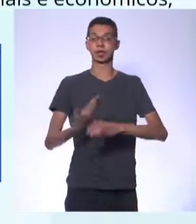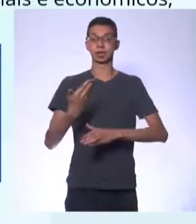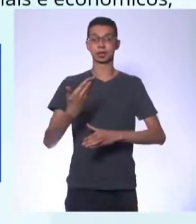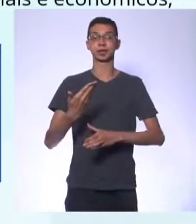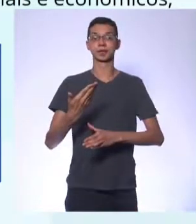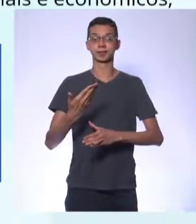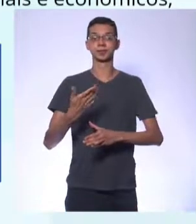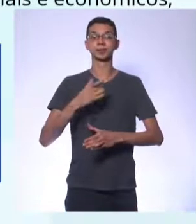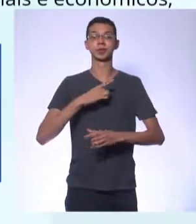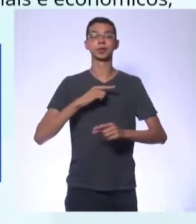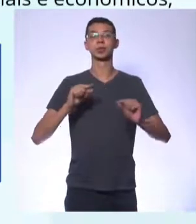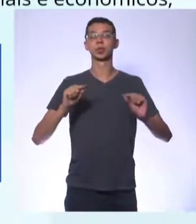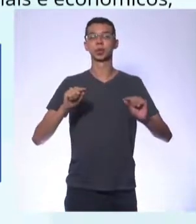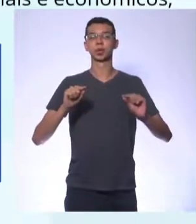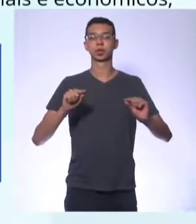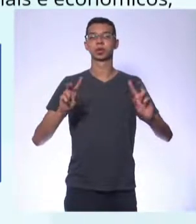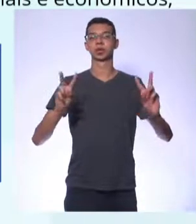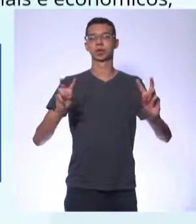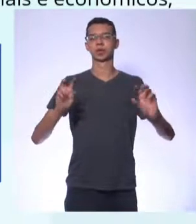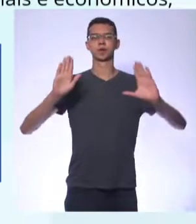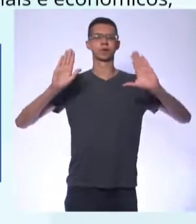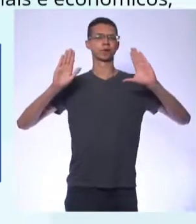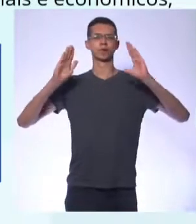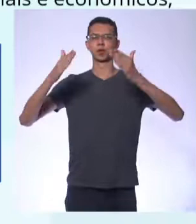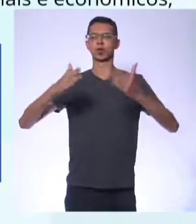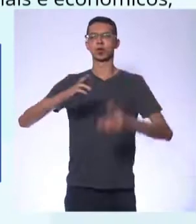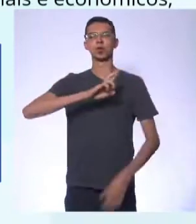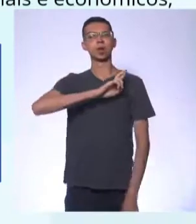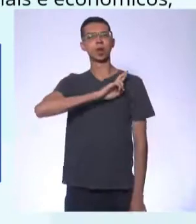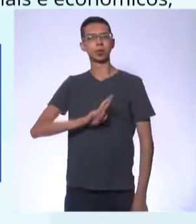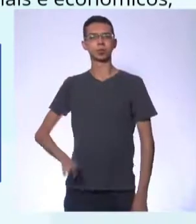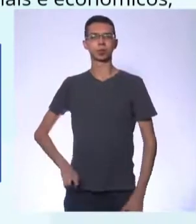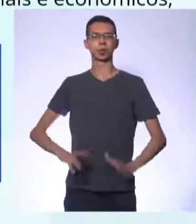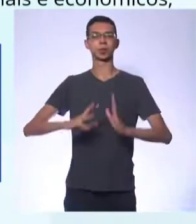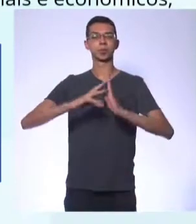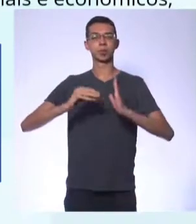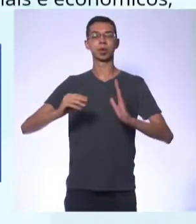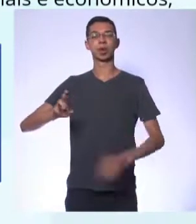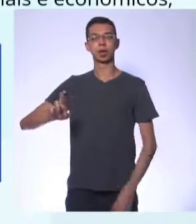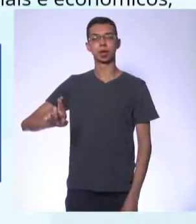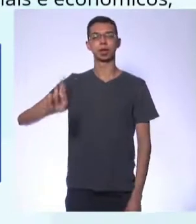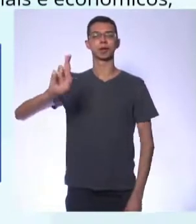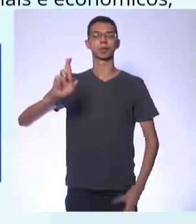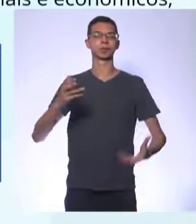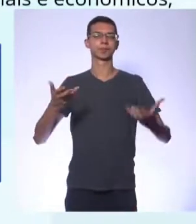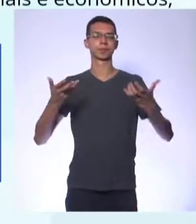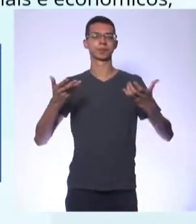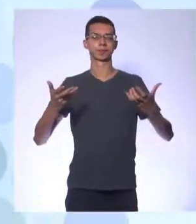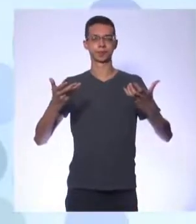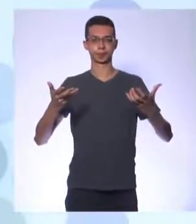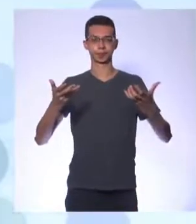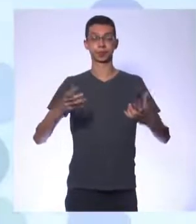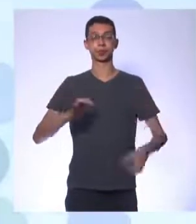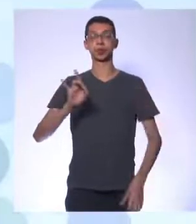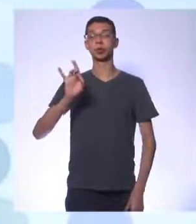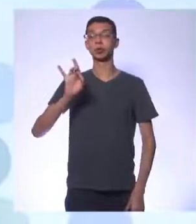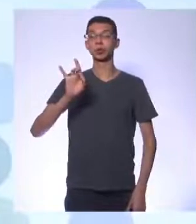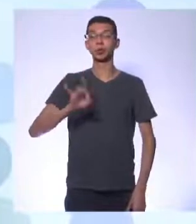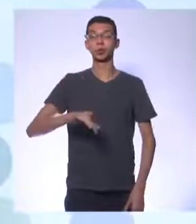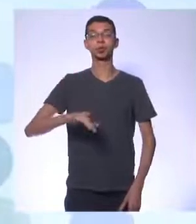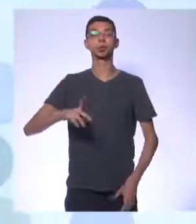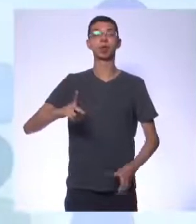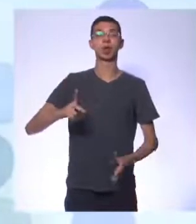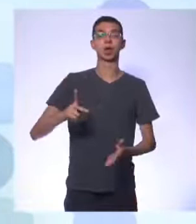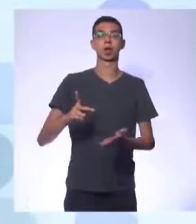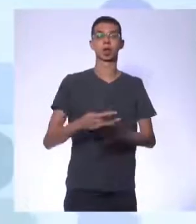a República, né, como modelo que eles pretendem representar aí. E por último, desses eventos todos que vão